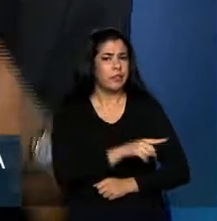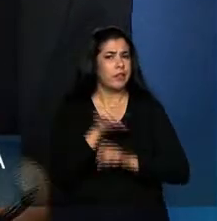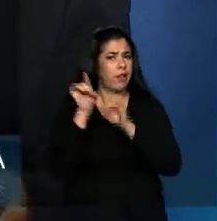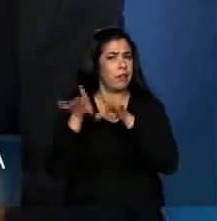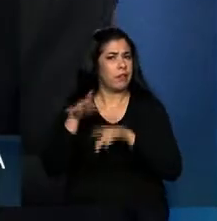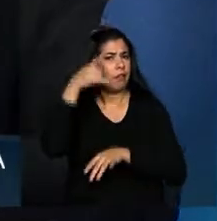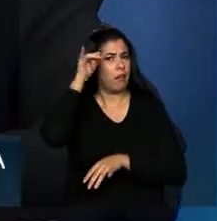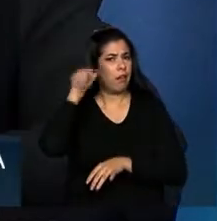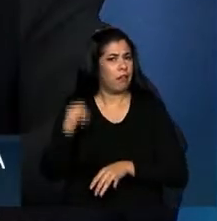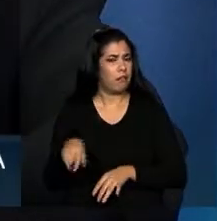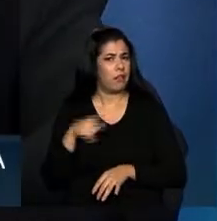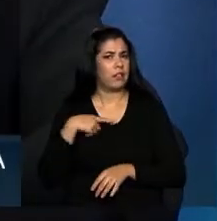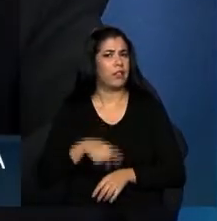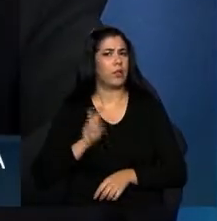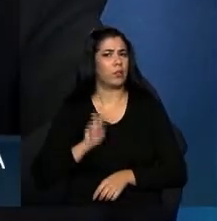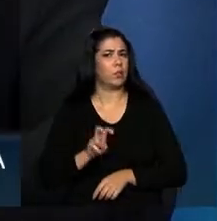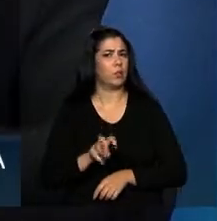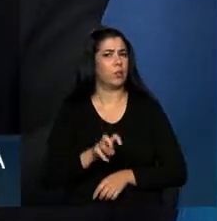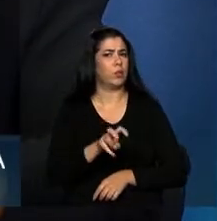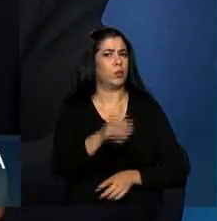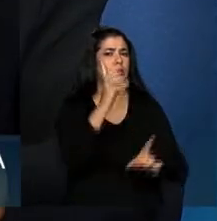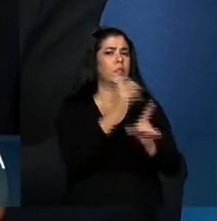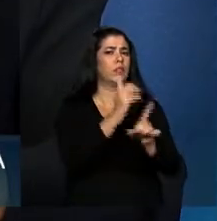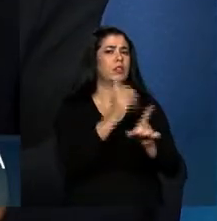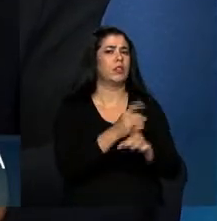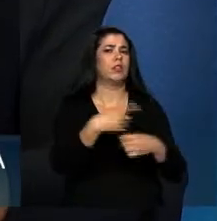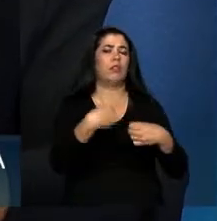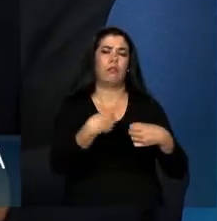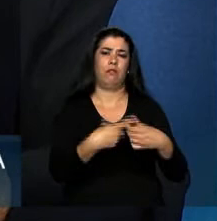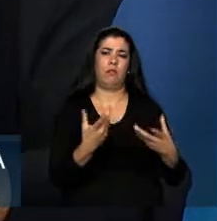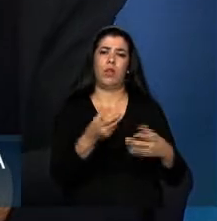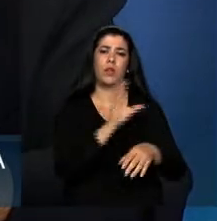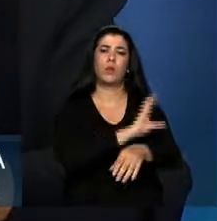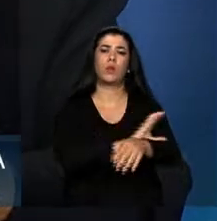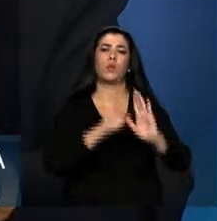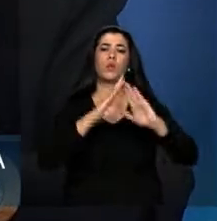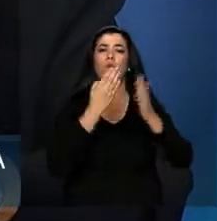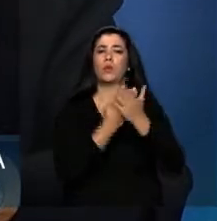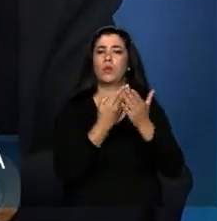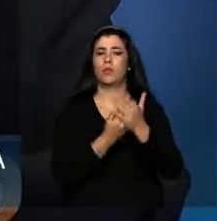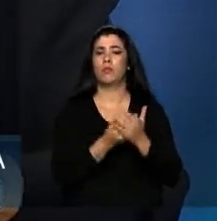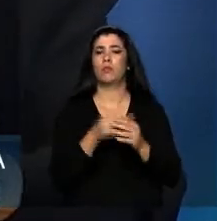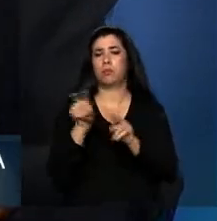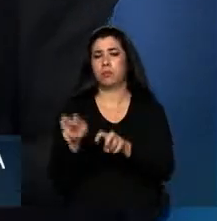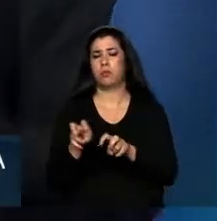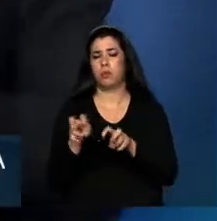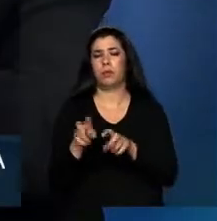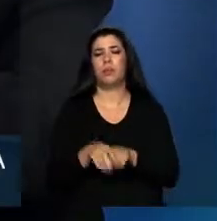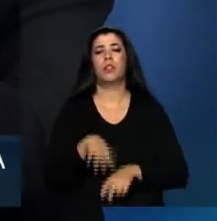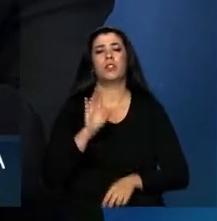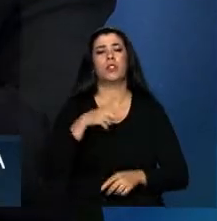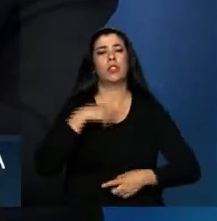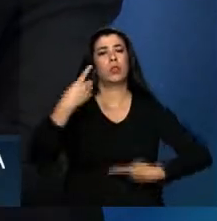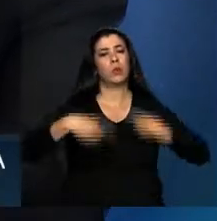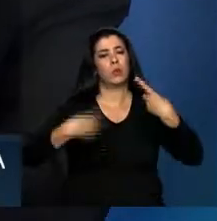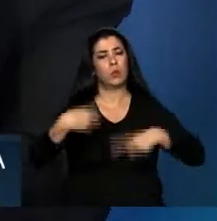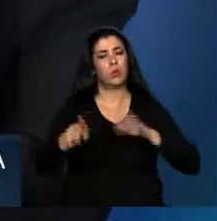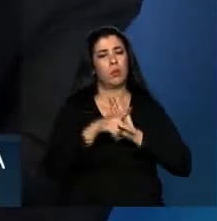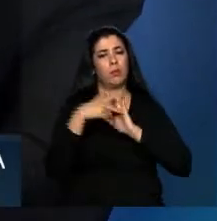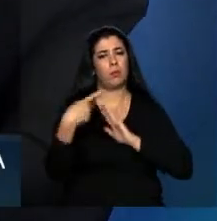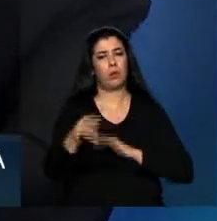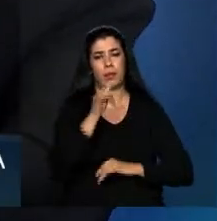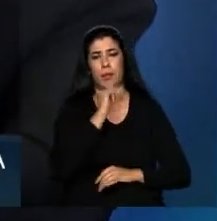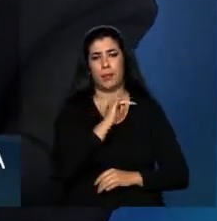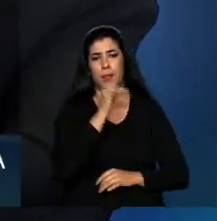inclusive financeiro, que precisa ser feito, né? Nós discutimos questões especiais,